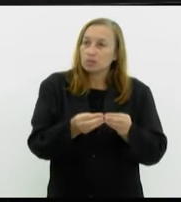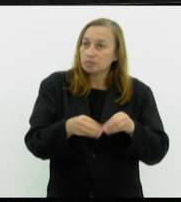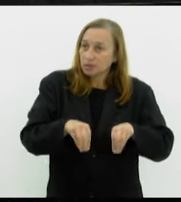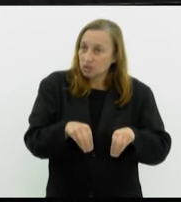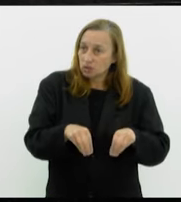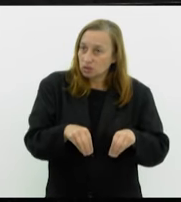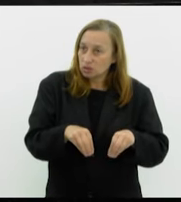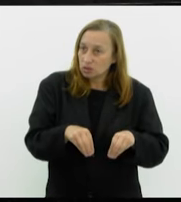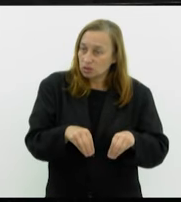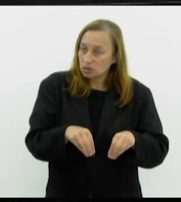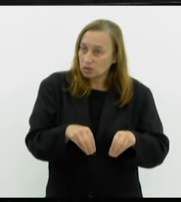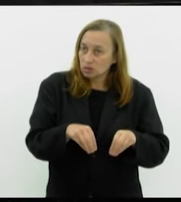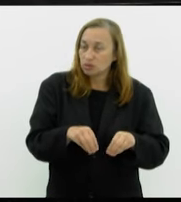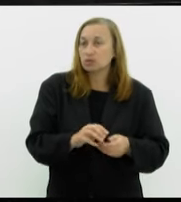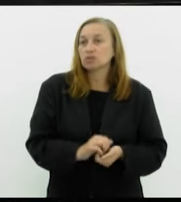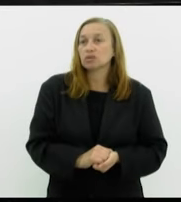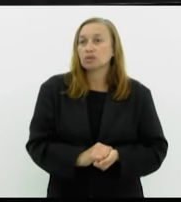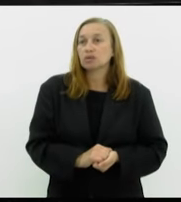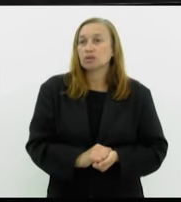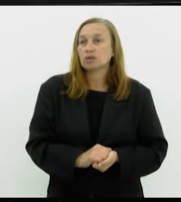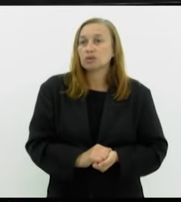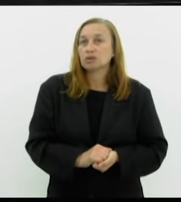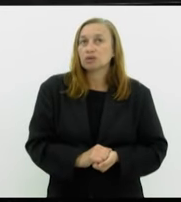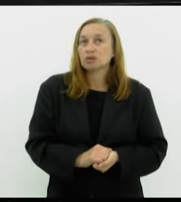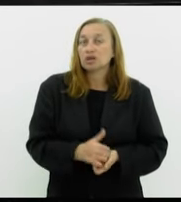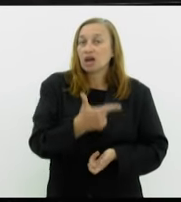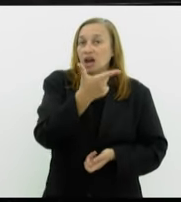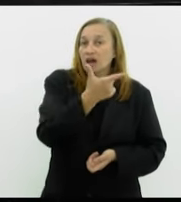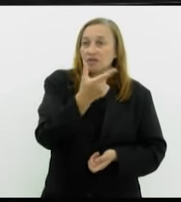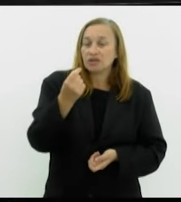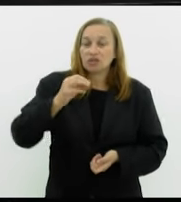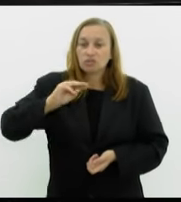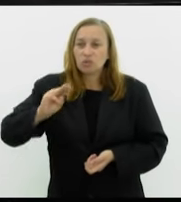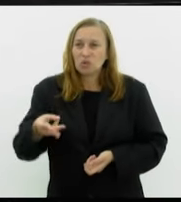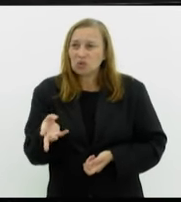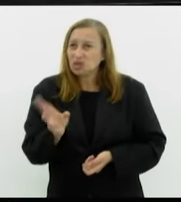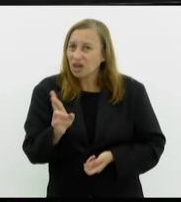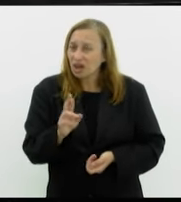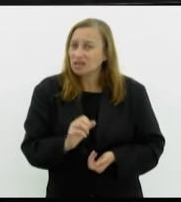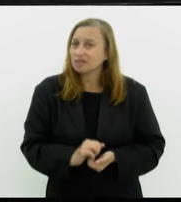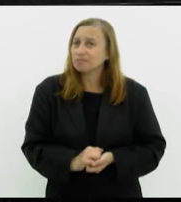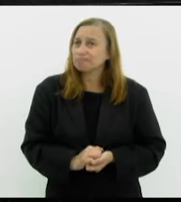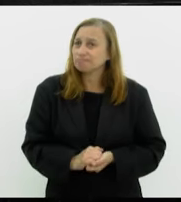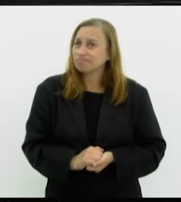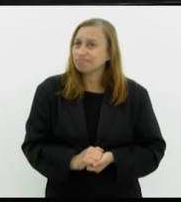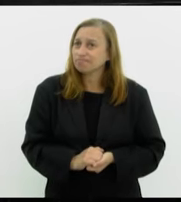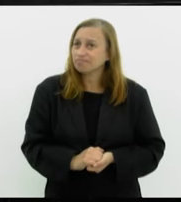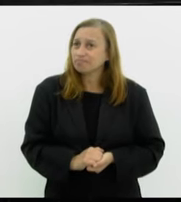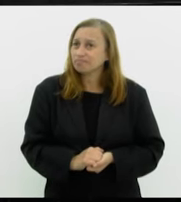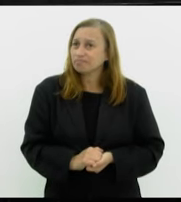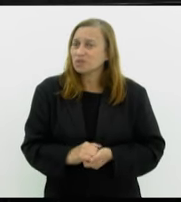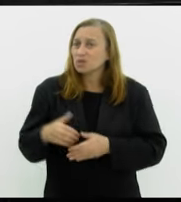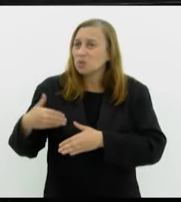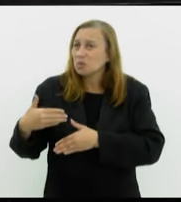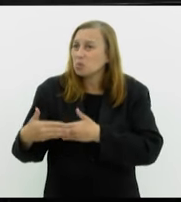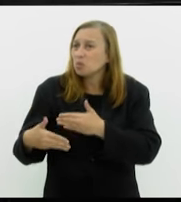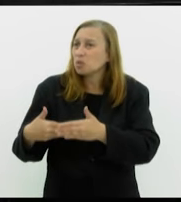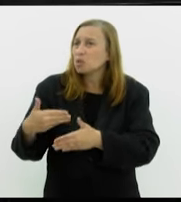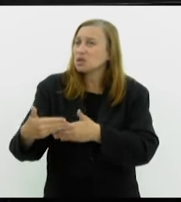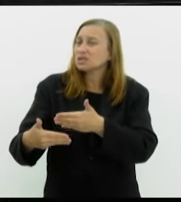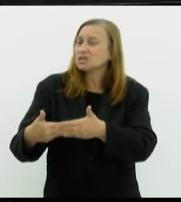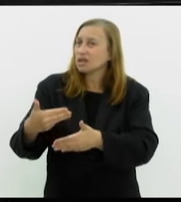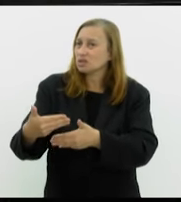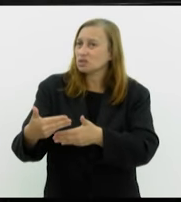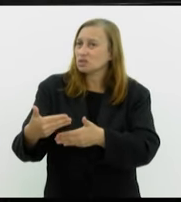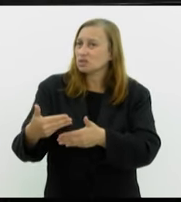são superiores a 20 bilhões de reais, precisa passar por um processo de